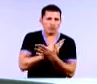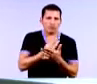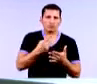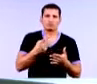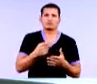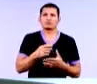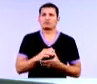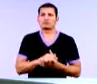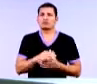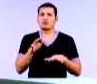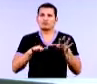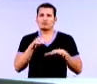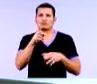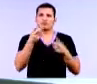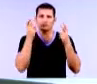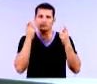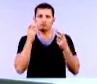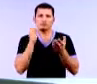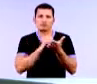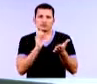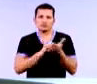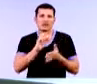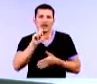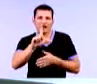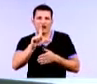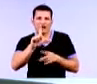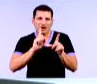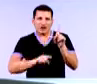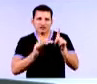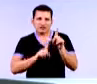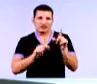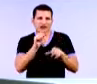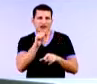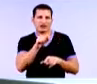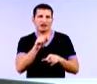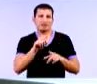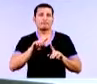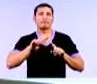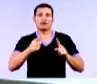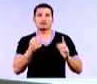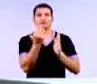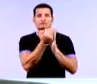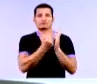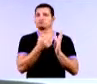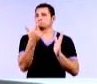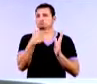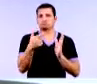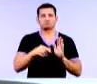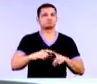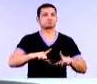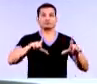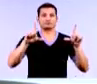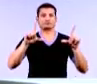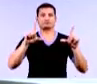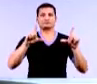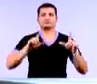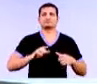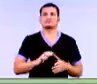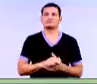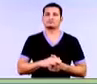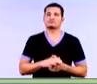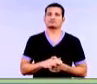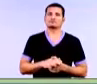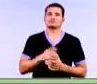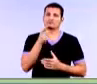você vai perceber que faltou uma letrinha lá, mas o programa não executa. Portanto, se você